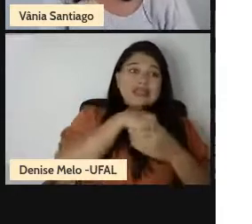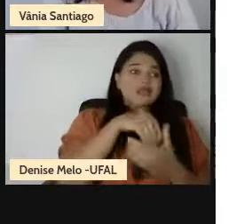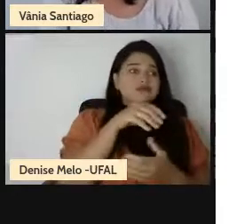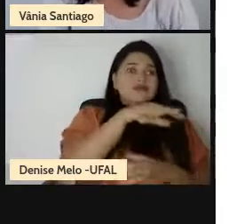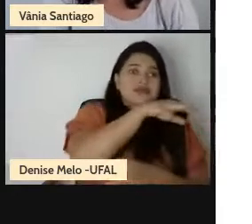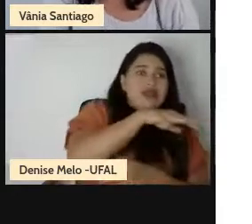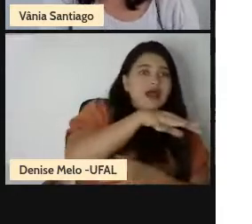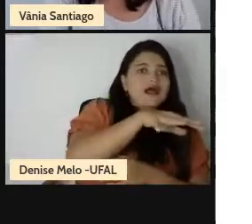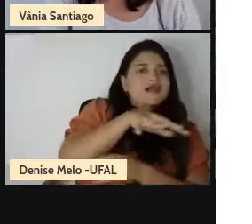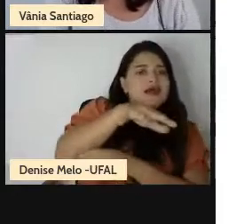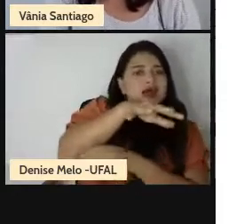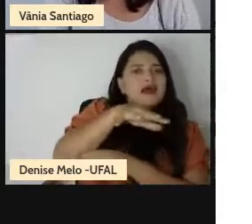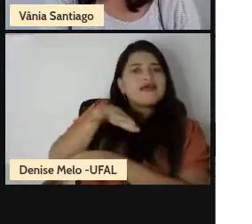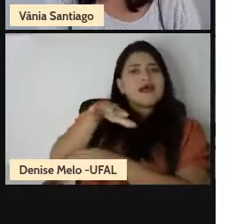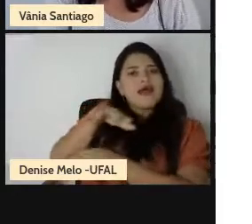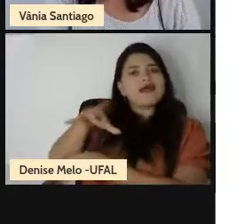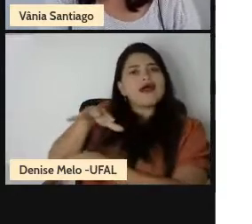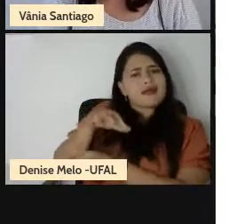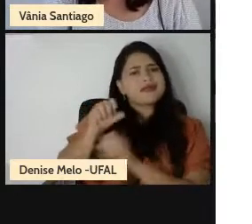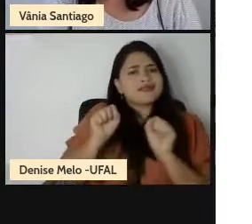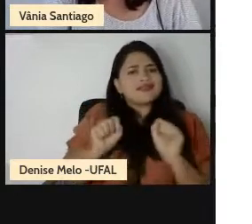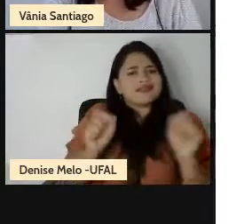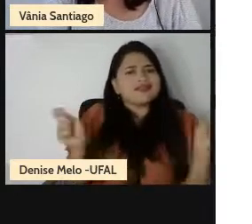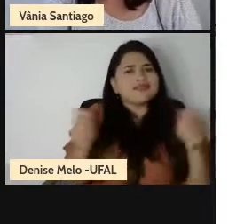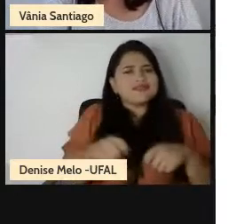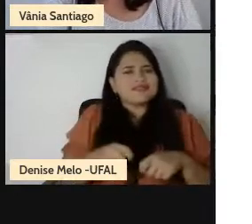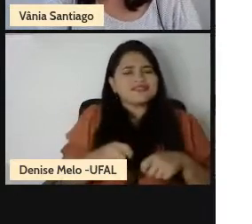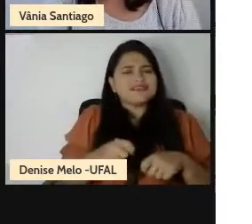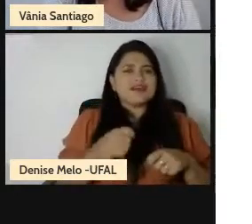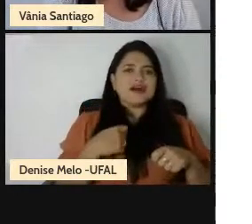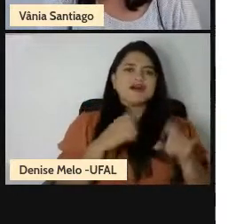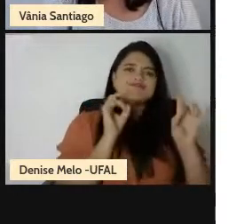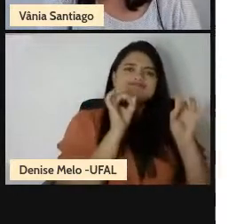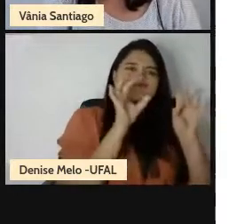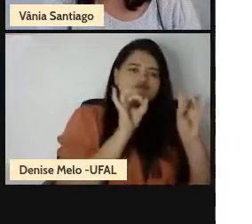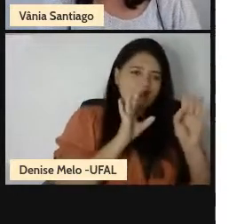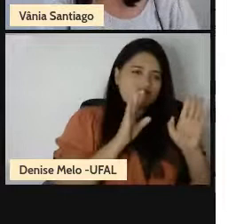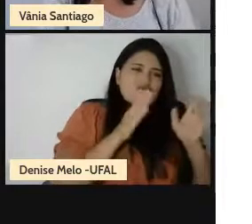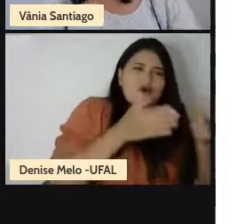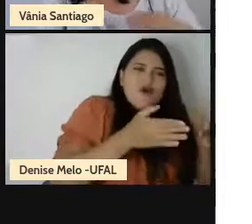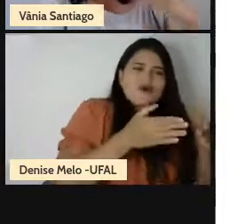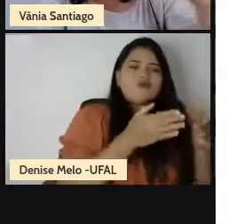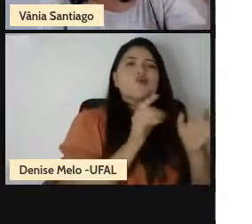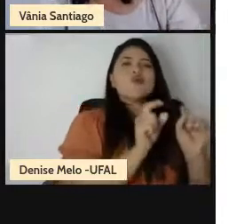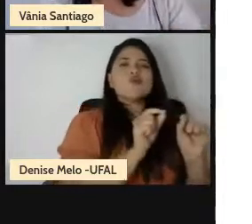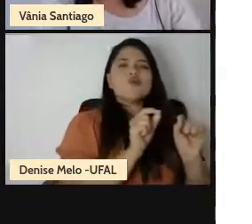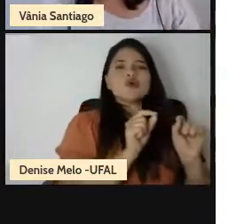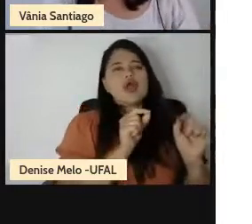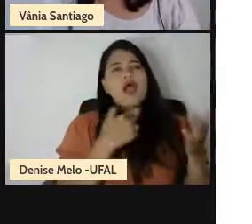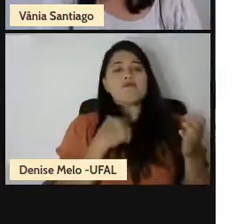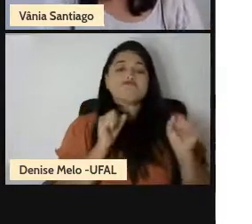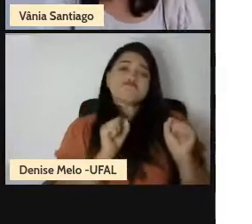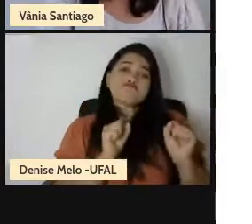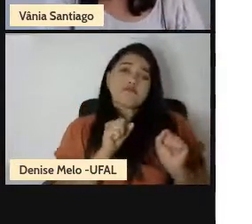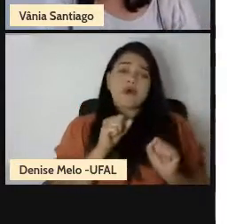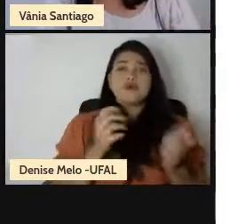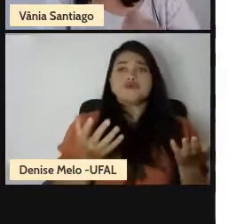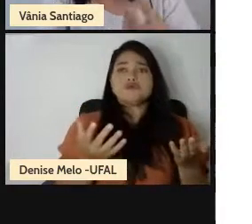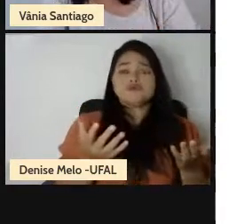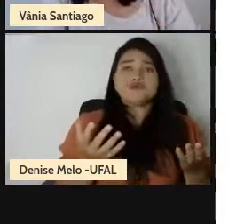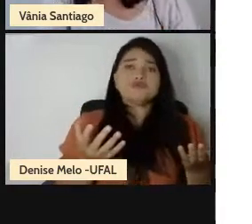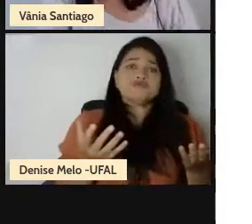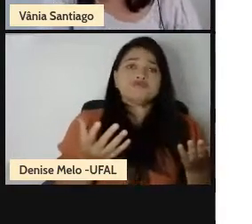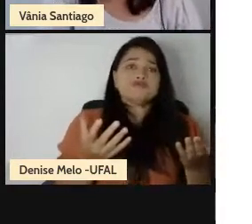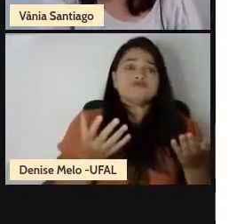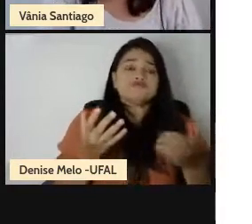dos intérpretes. Né, para que ele se especialize ou no contexto, ele pode ir para o contexto midiático, ou